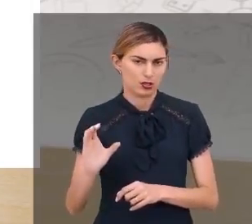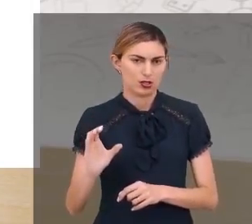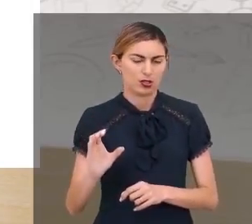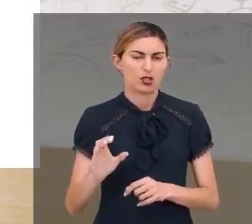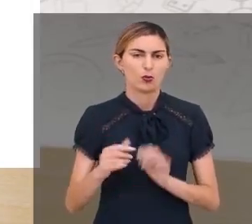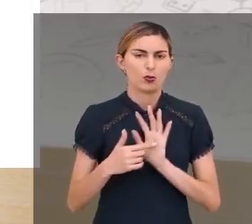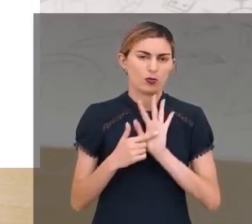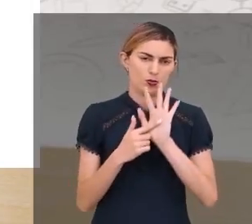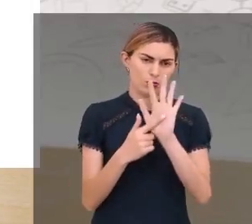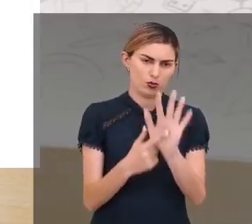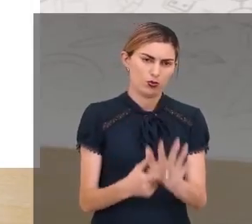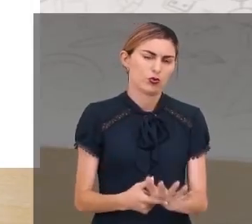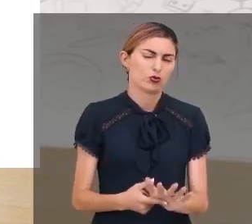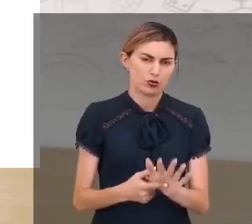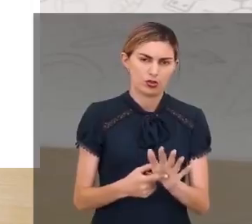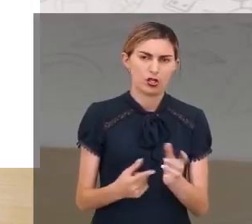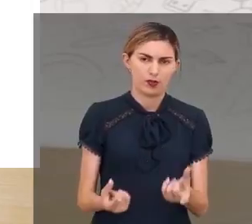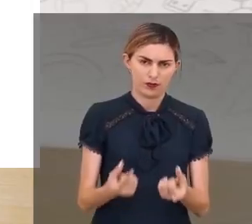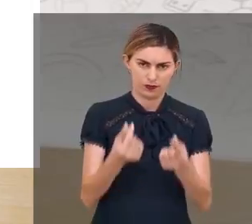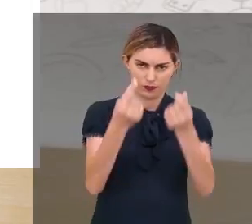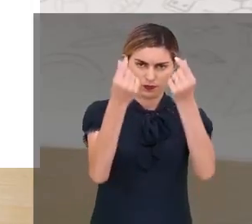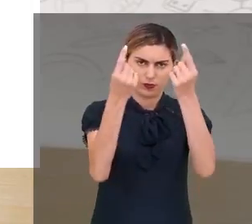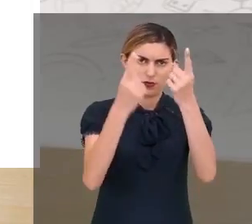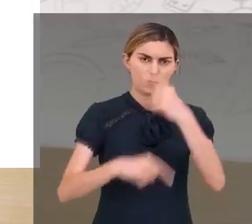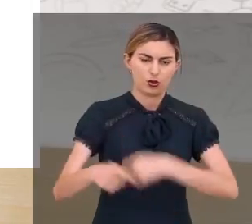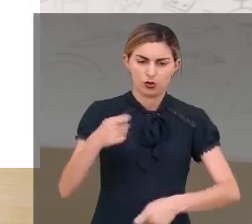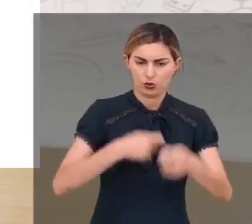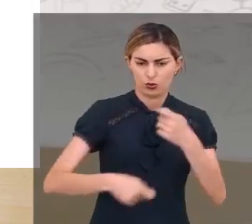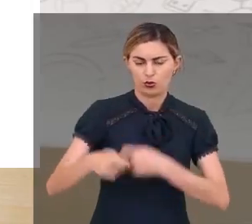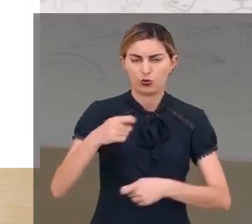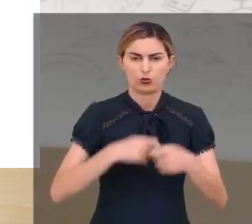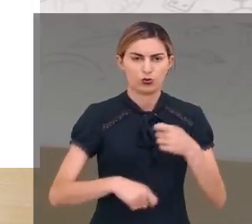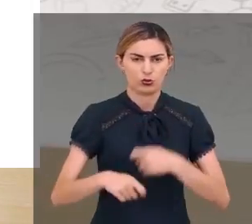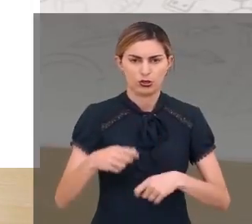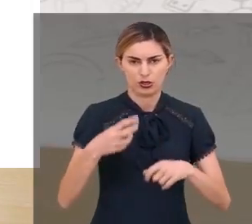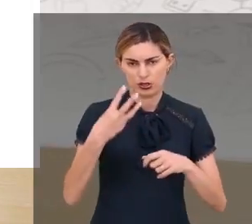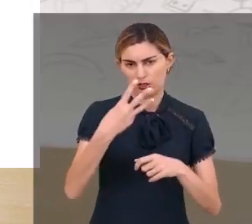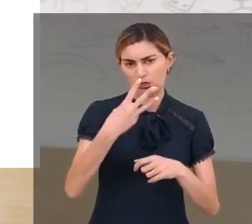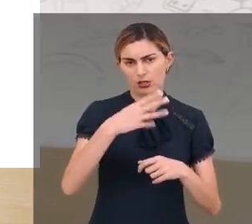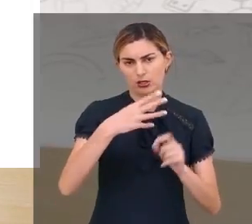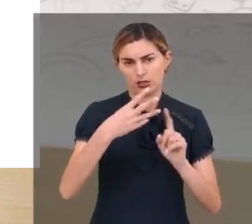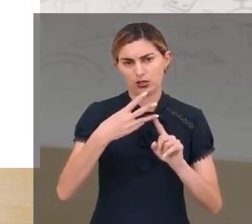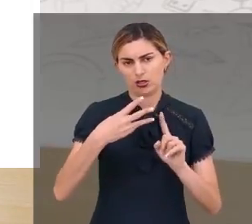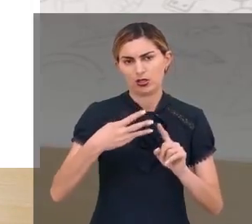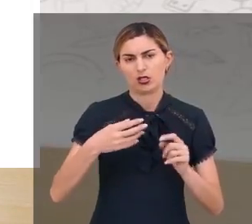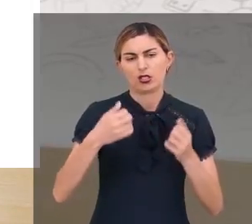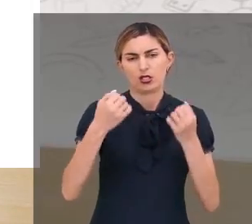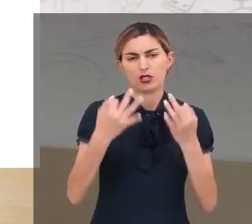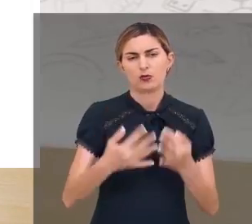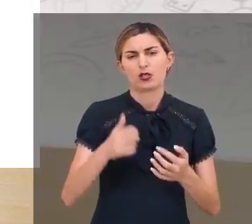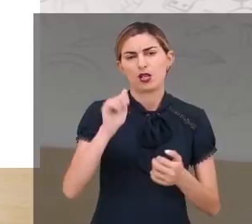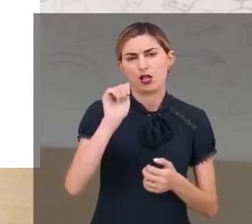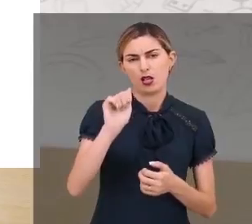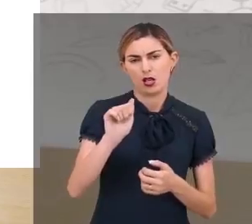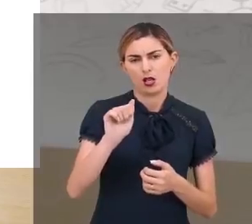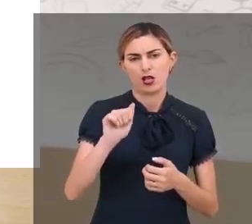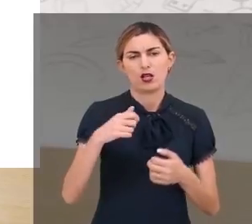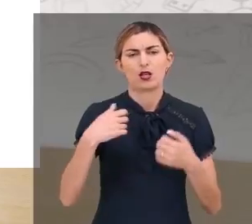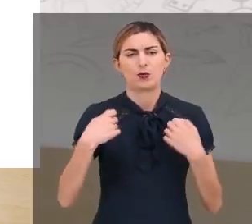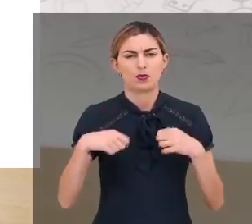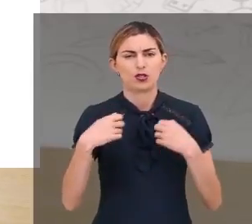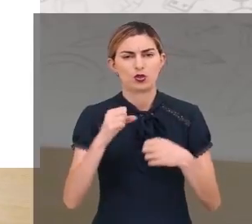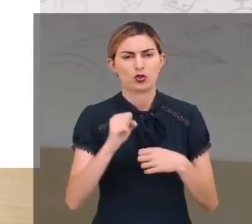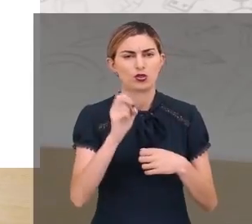ABC, já destrinchado pelo investimento de controle. Então está lá na terceira coluna, onde diz que os itens de curva